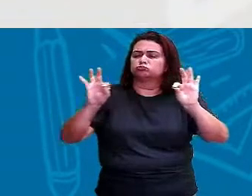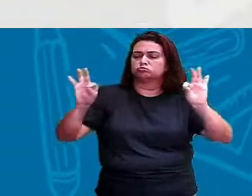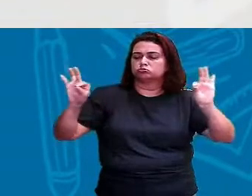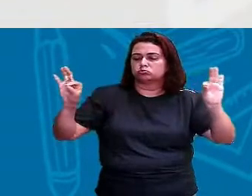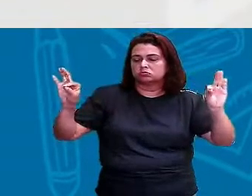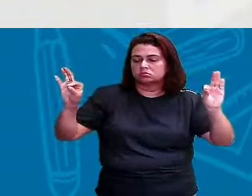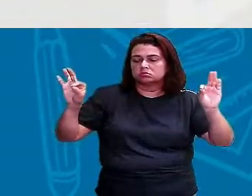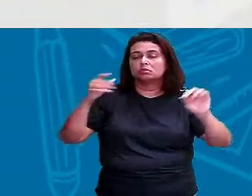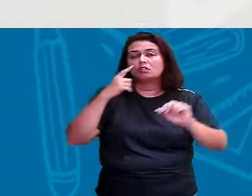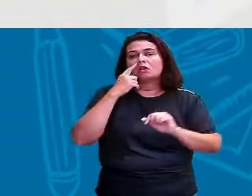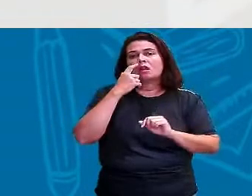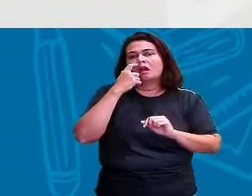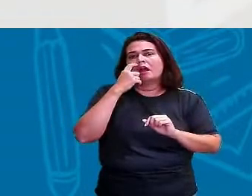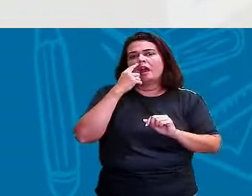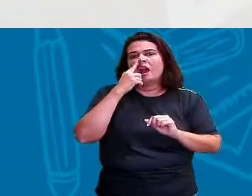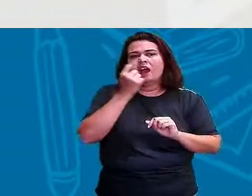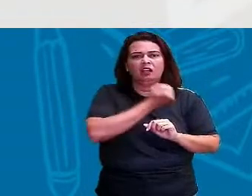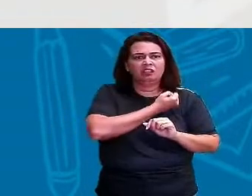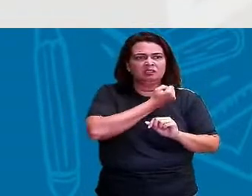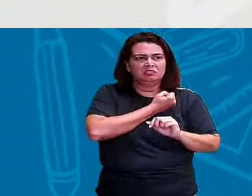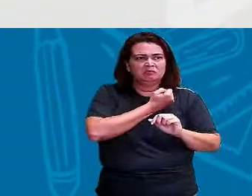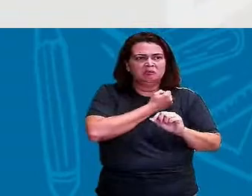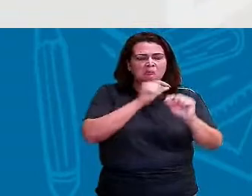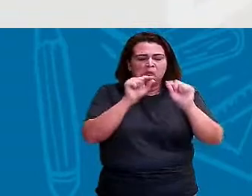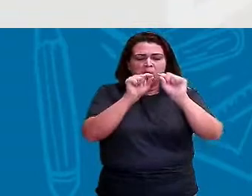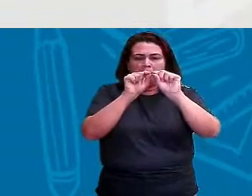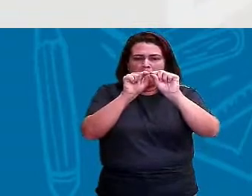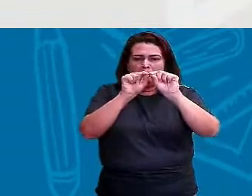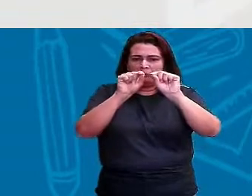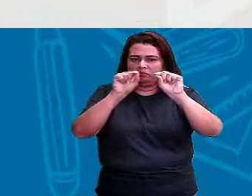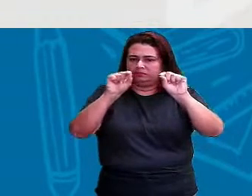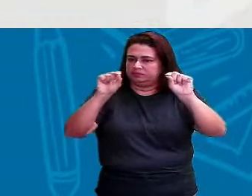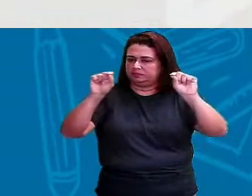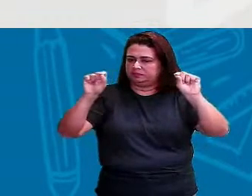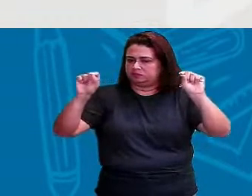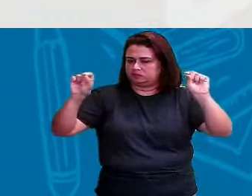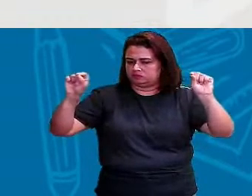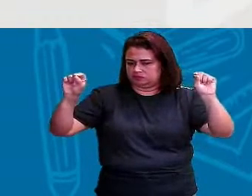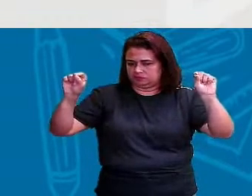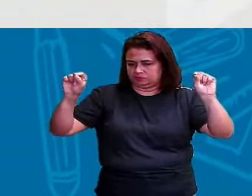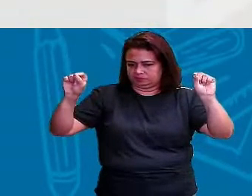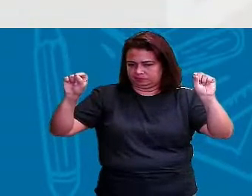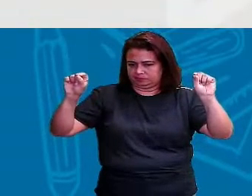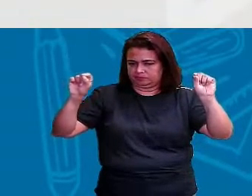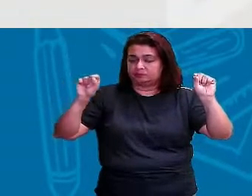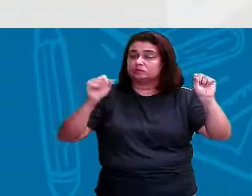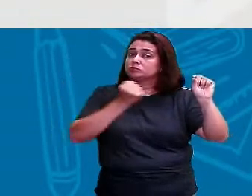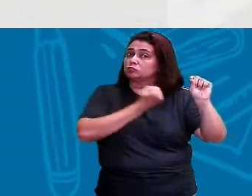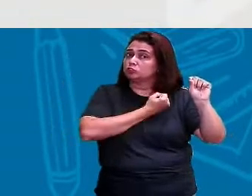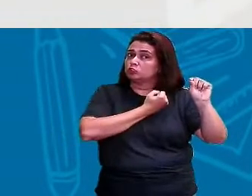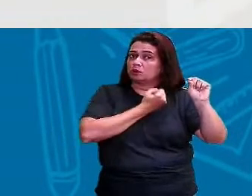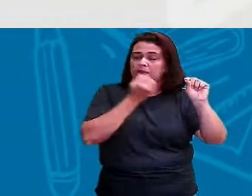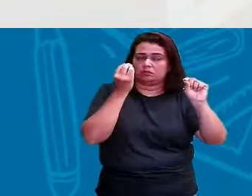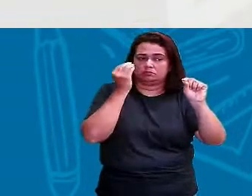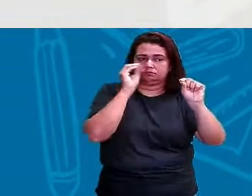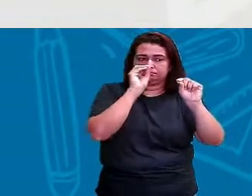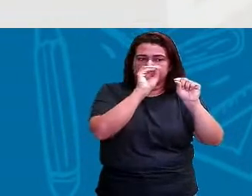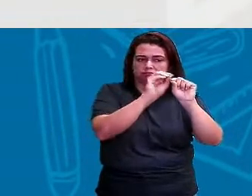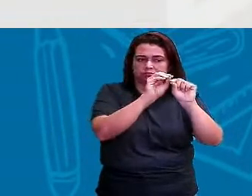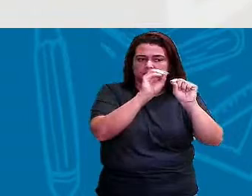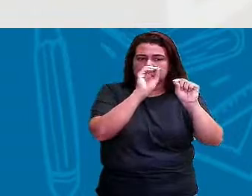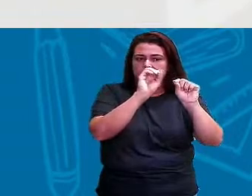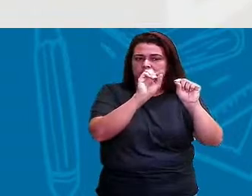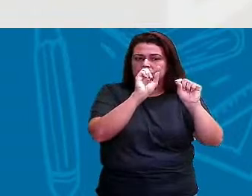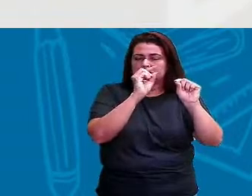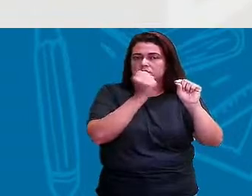numérica? A reta numérica, ela é uma linha, ela é uma reta com números. Por isso que o nome se chama